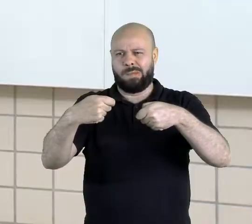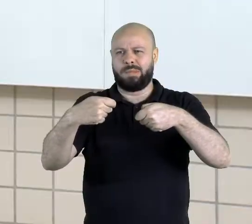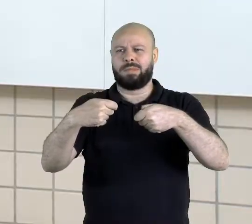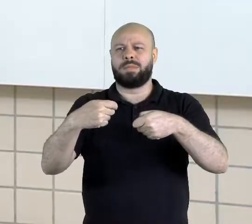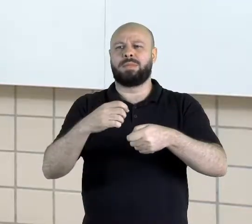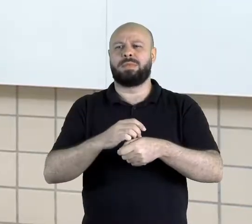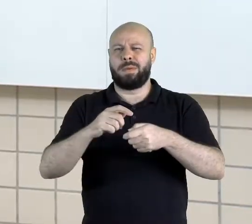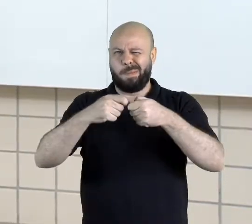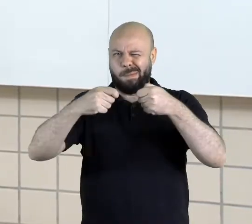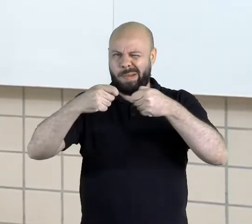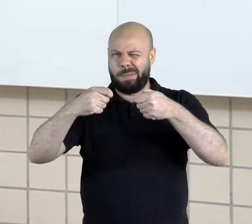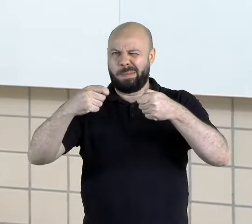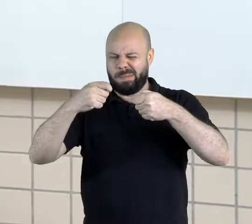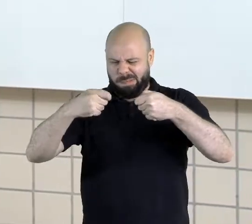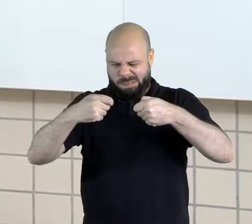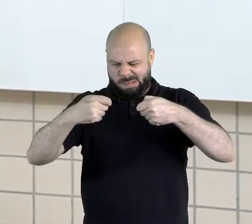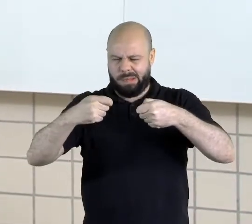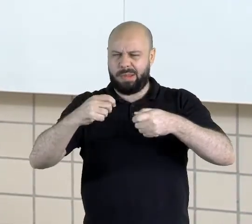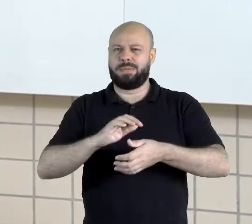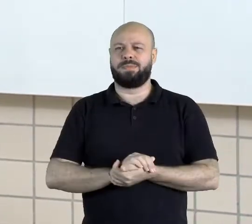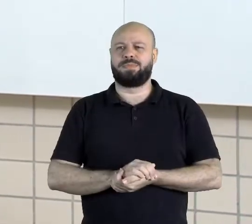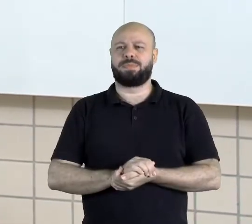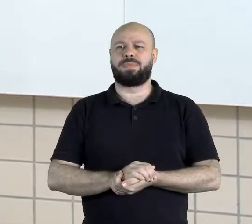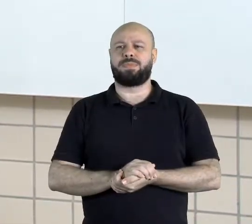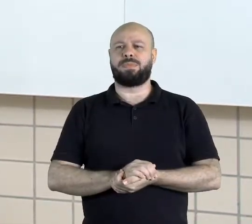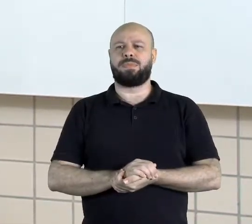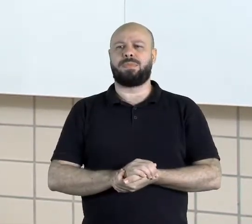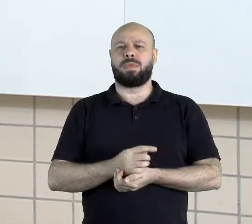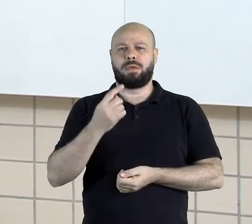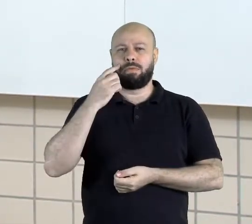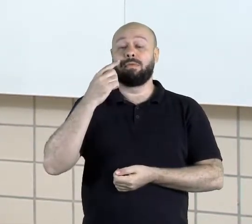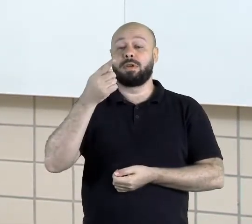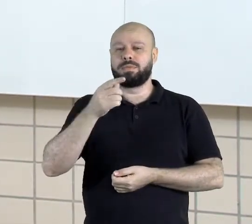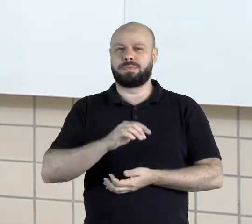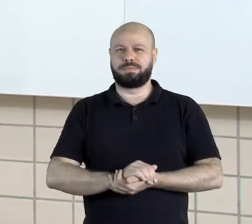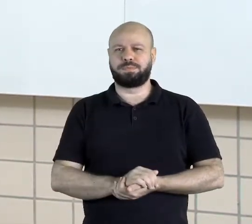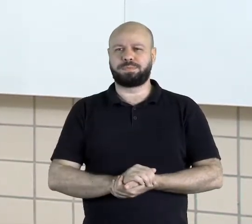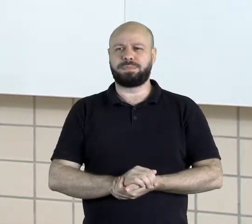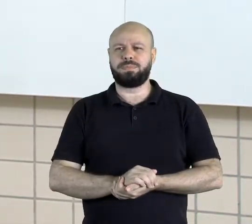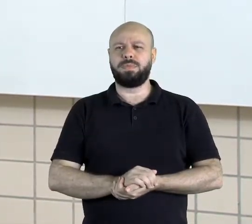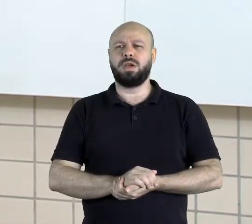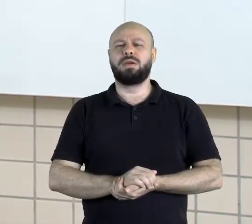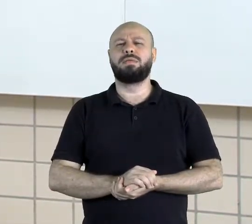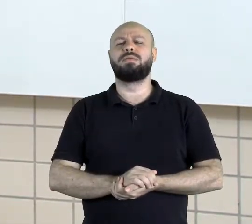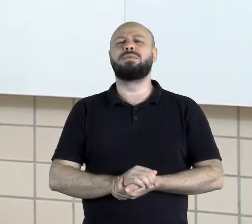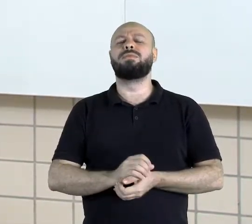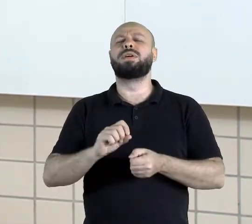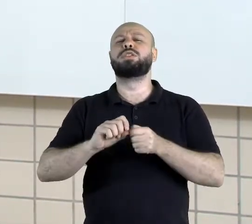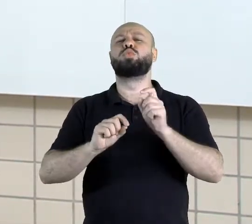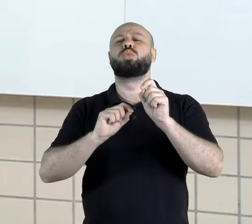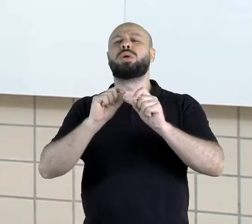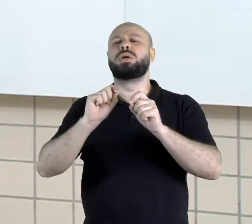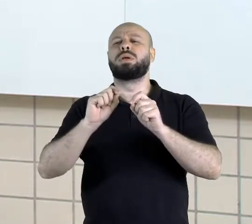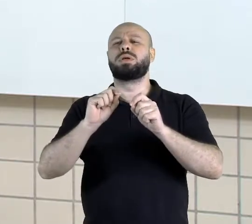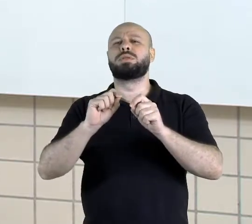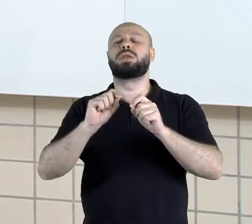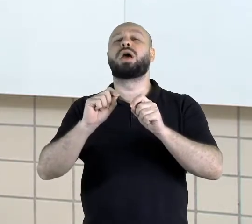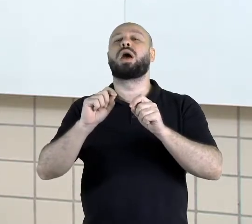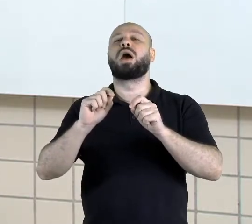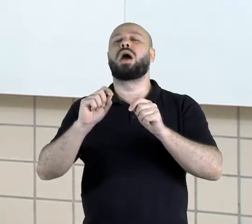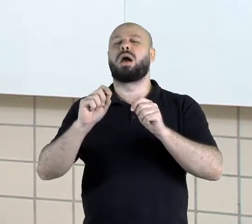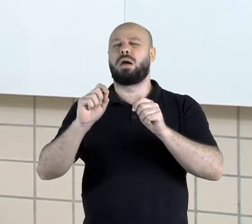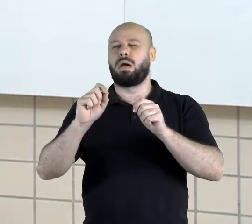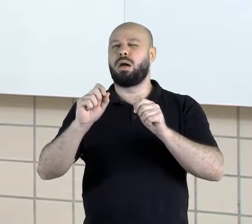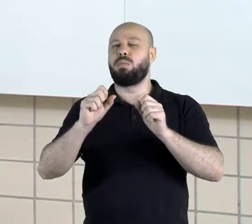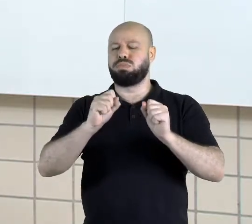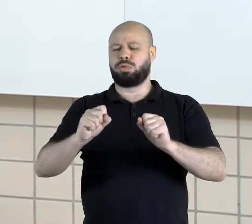nó aqui, ó, apertado, ó, bem apertado, olha esse nó. O que que eu quero fazer aqui, ó? Eu quero usar meu poder da mágica